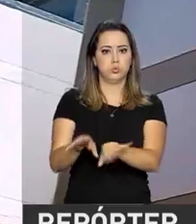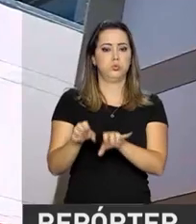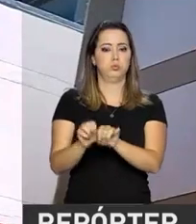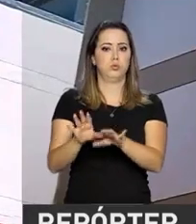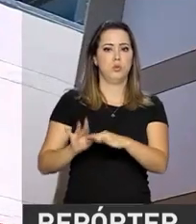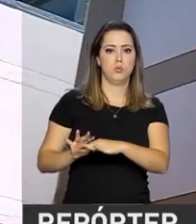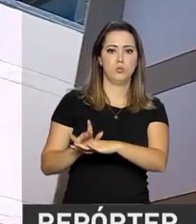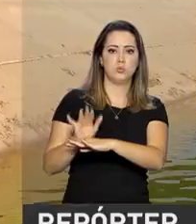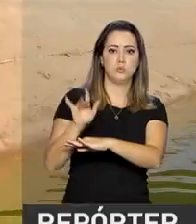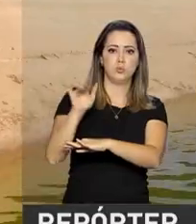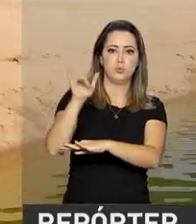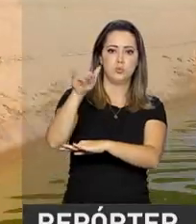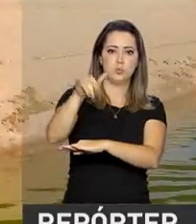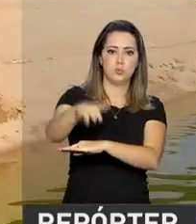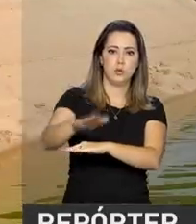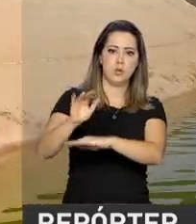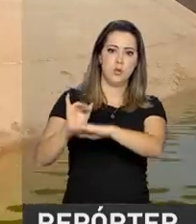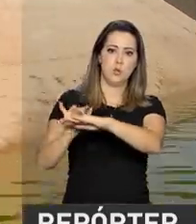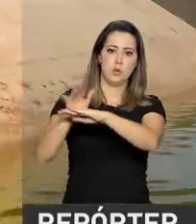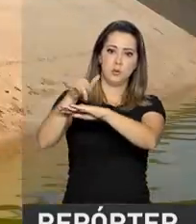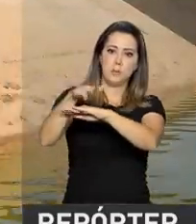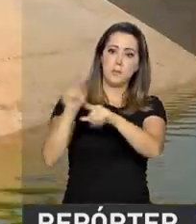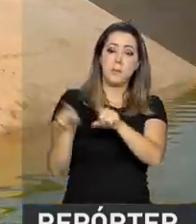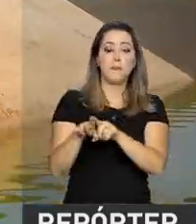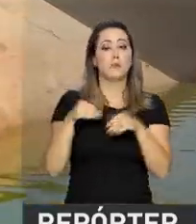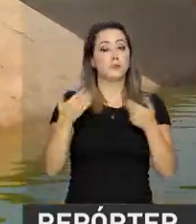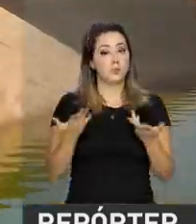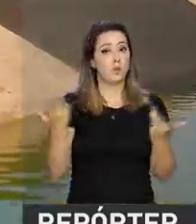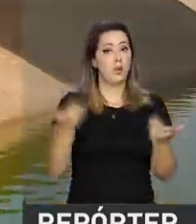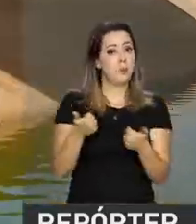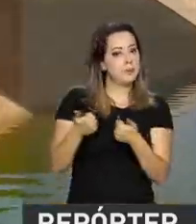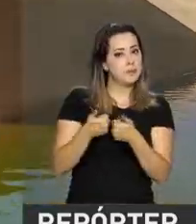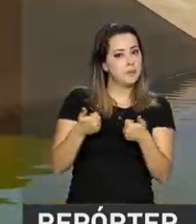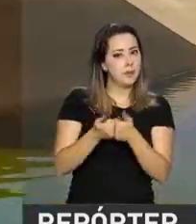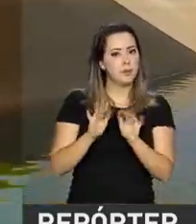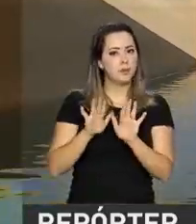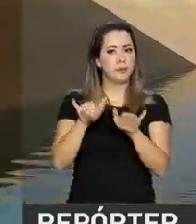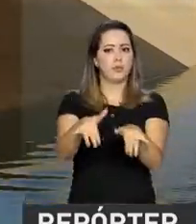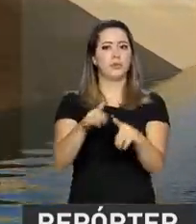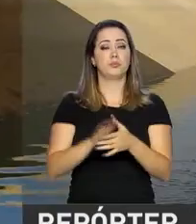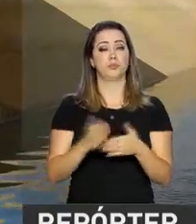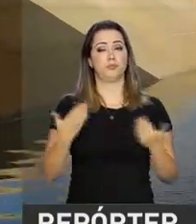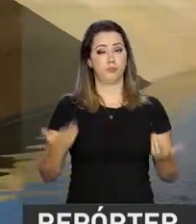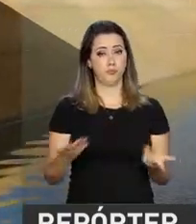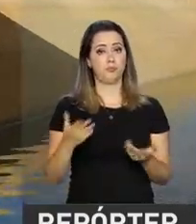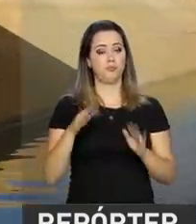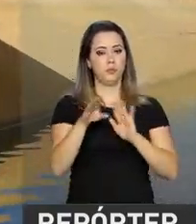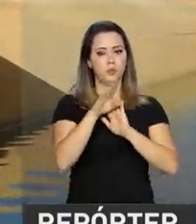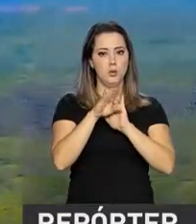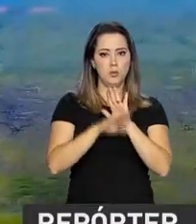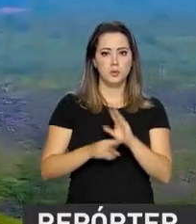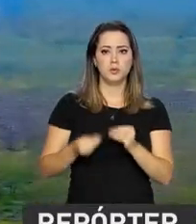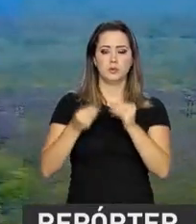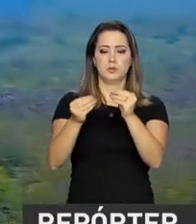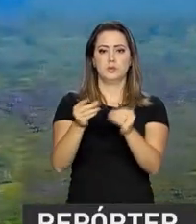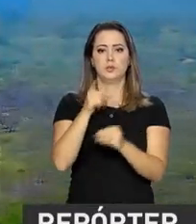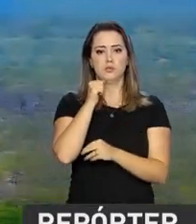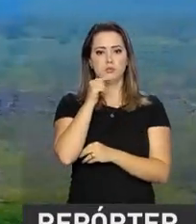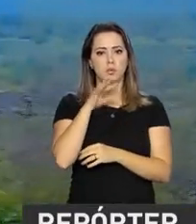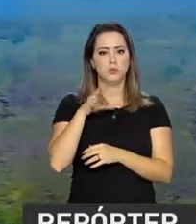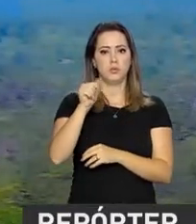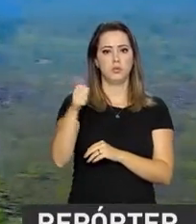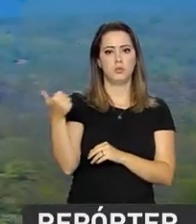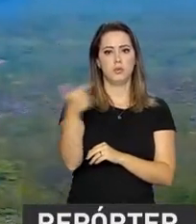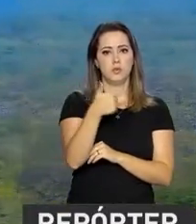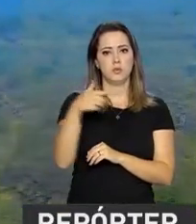morro acima as obras da transposição estão mais próximas do fim o projeto vai dar segurança hídrica para mais de